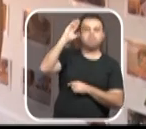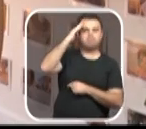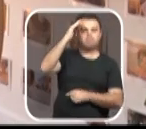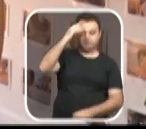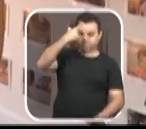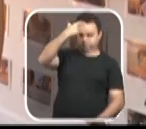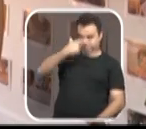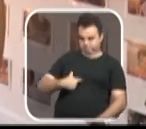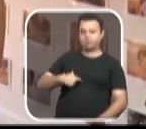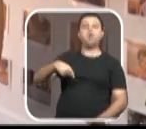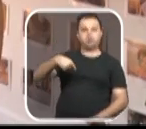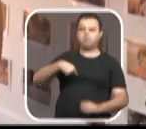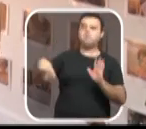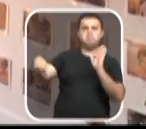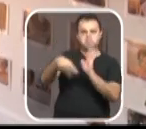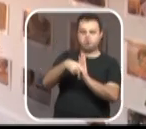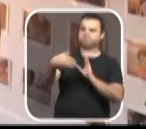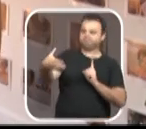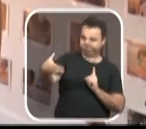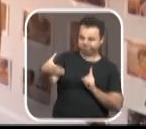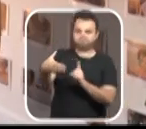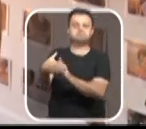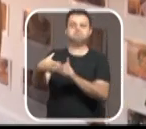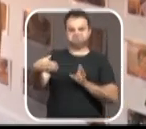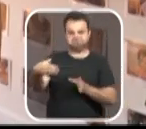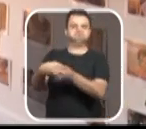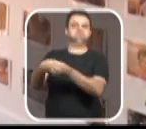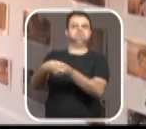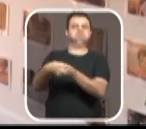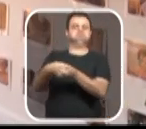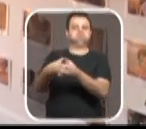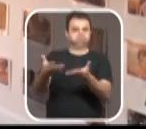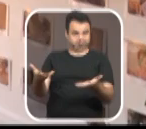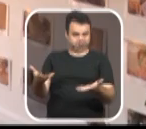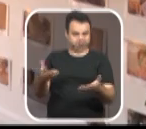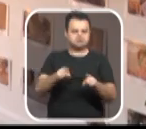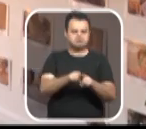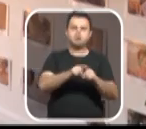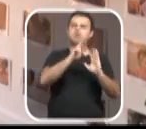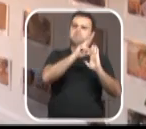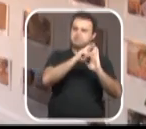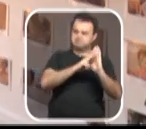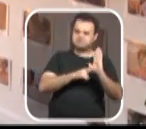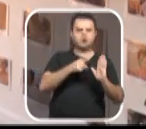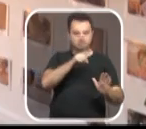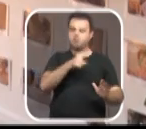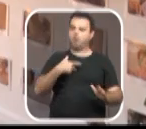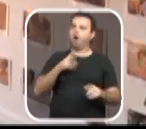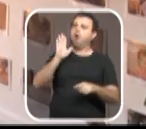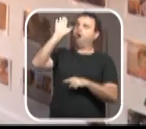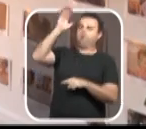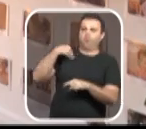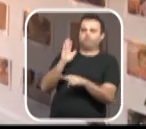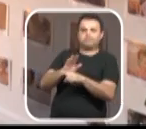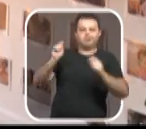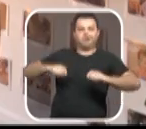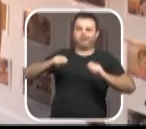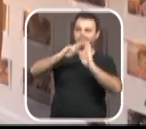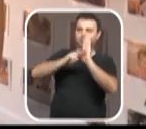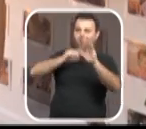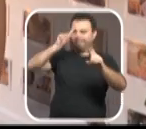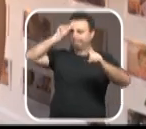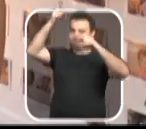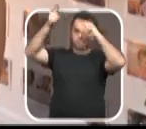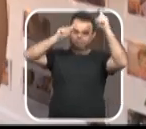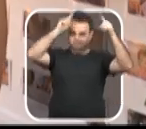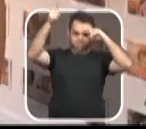parte daquela atividade e da produção daquele contexto, daquela cultura. Ela não é